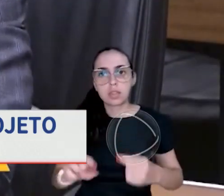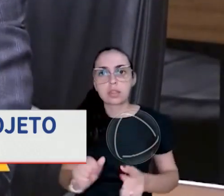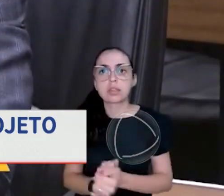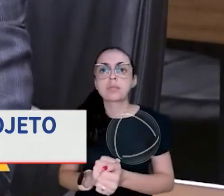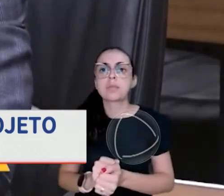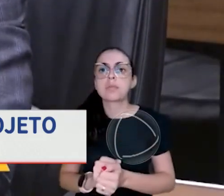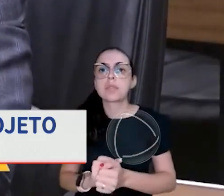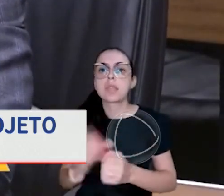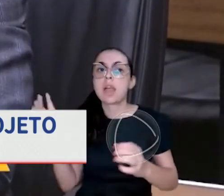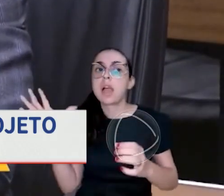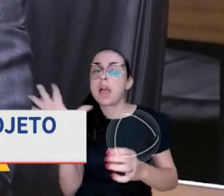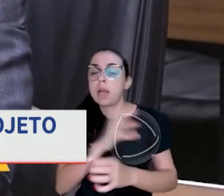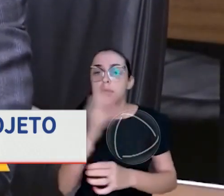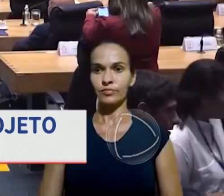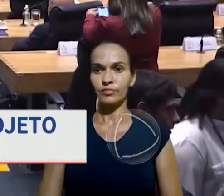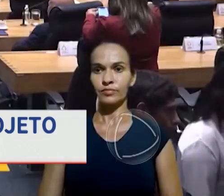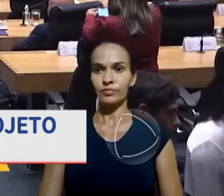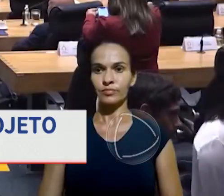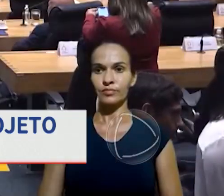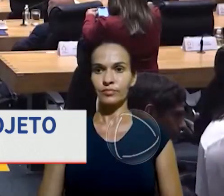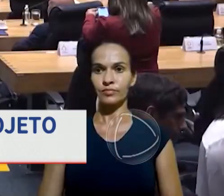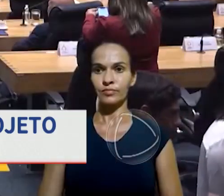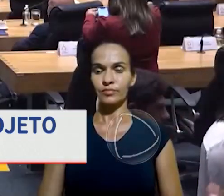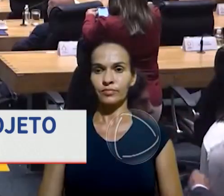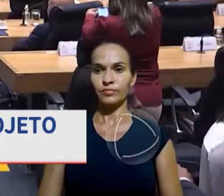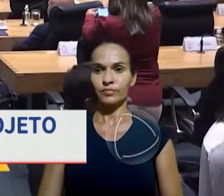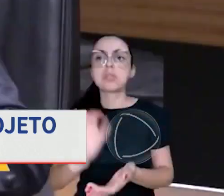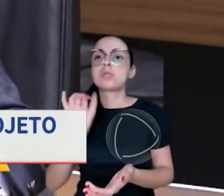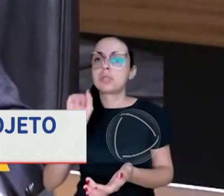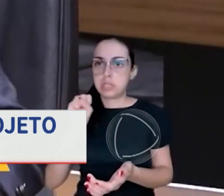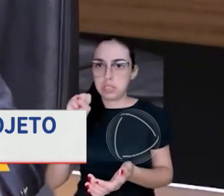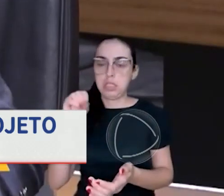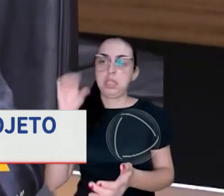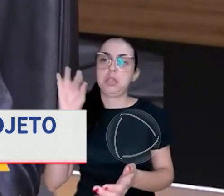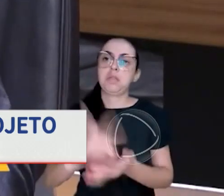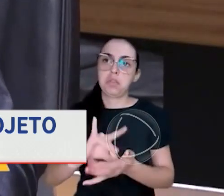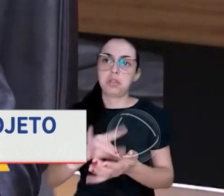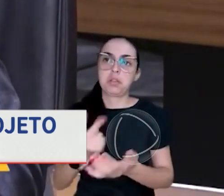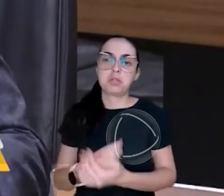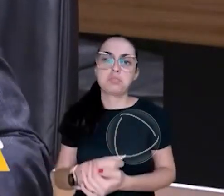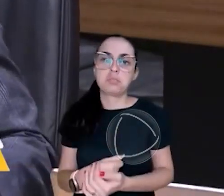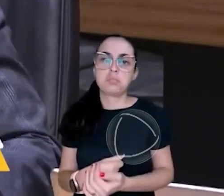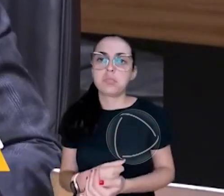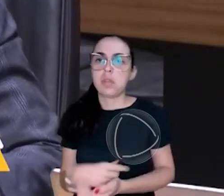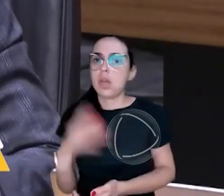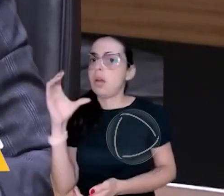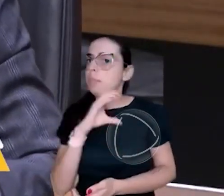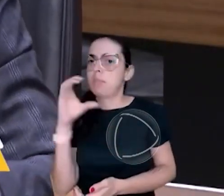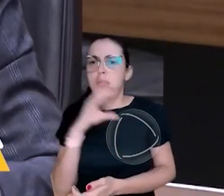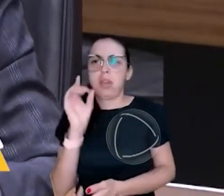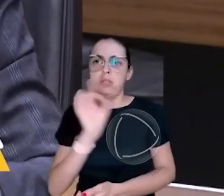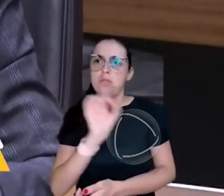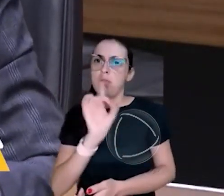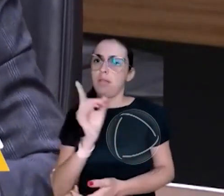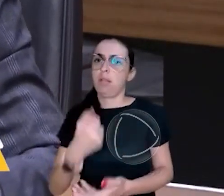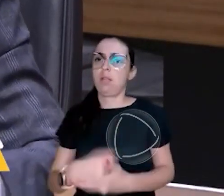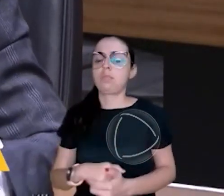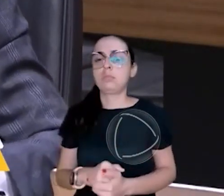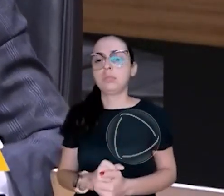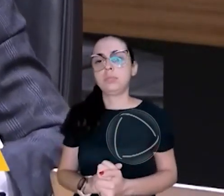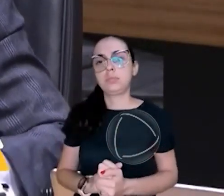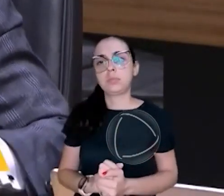foi contestada pelos distritais da base governista. Não tem ninguém com pressa. As outras